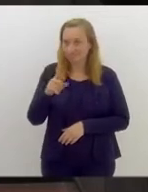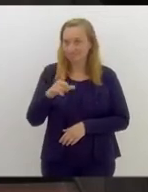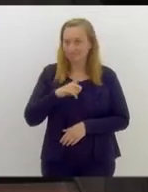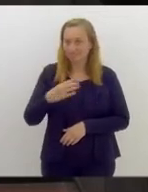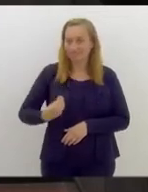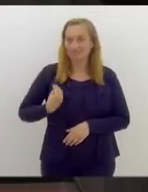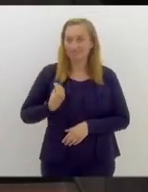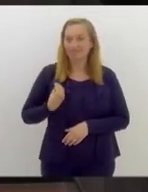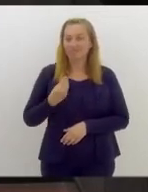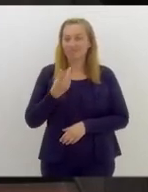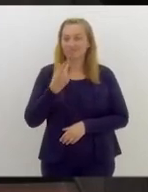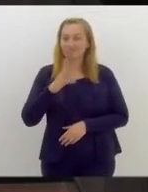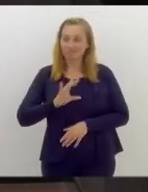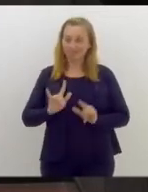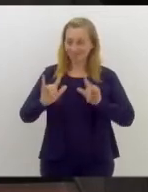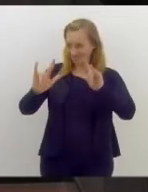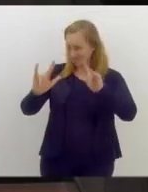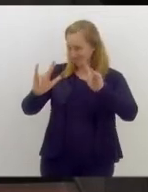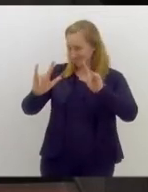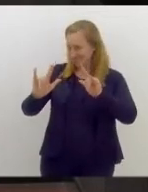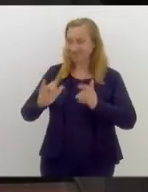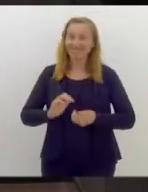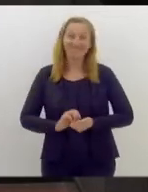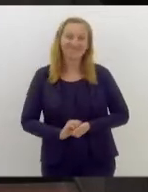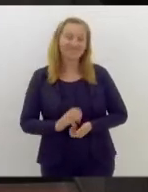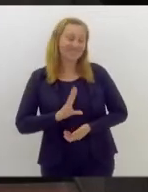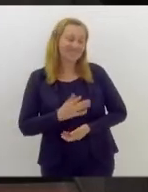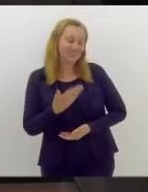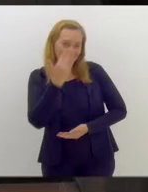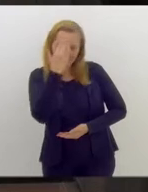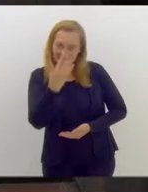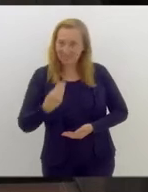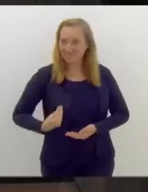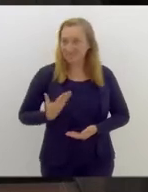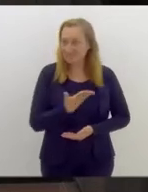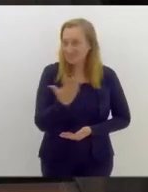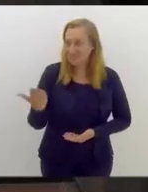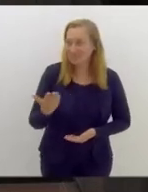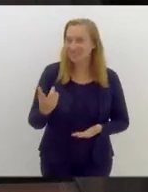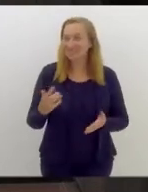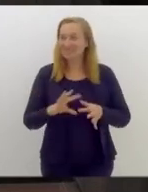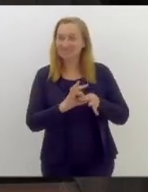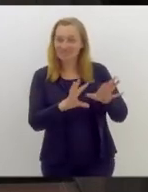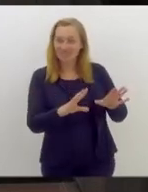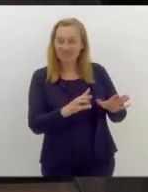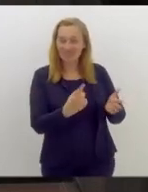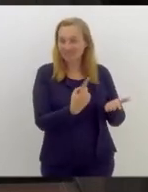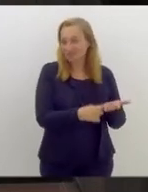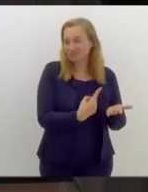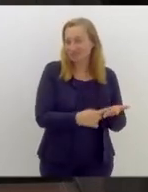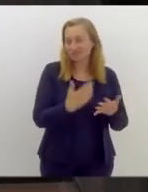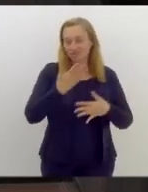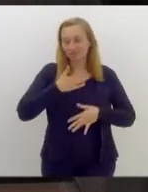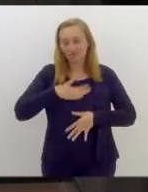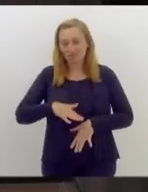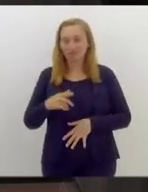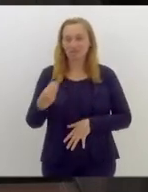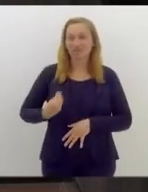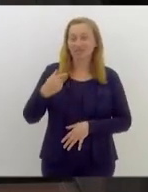Te amo. Também agradeço a presença de todos que deixaram seus compromissos e o merecido descanso para estarem